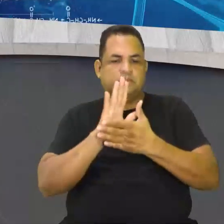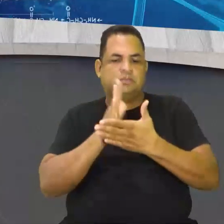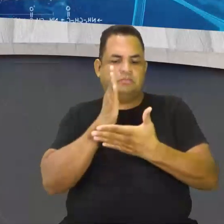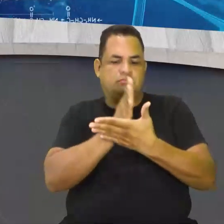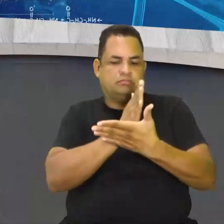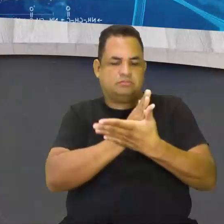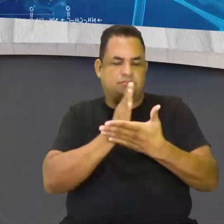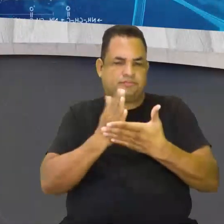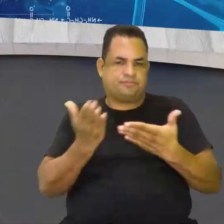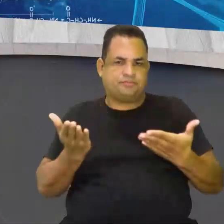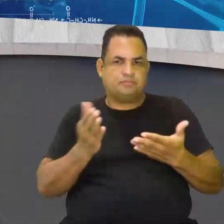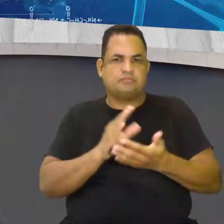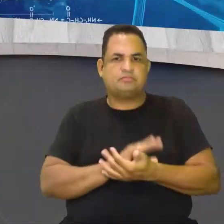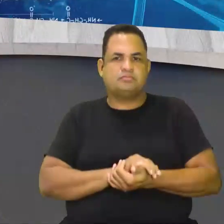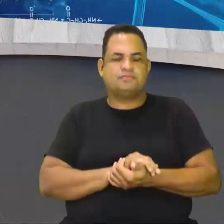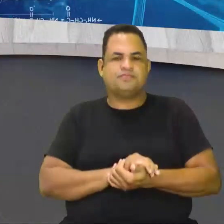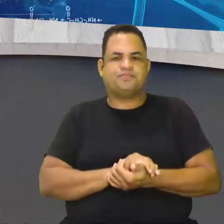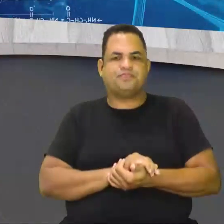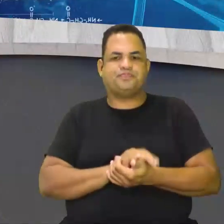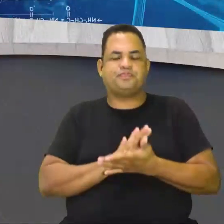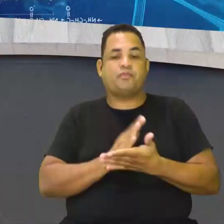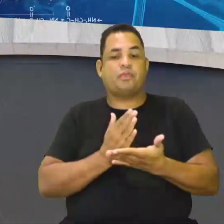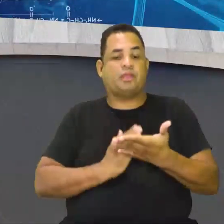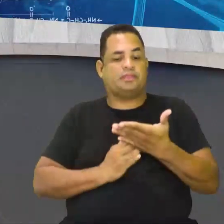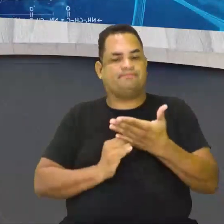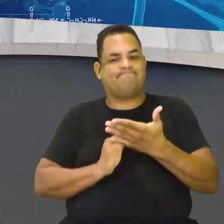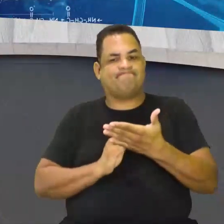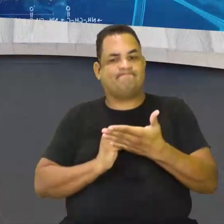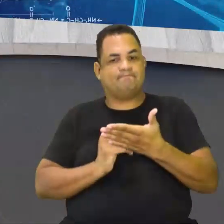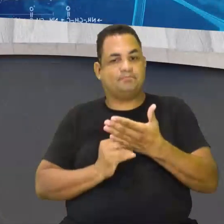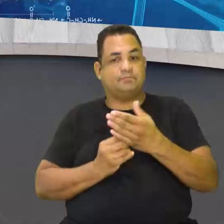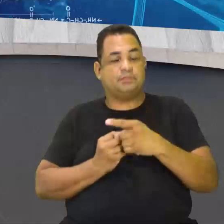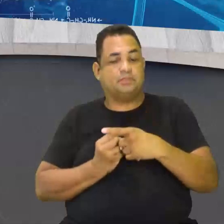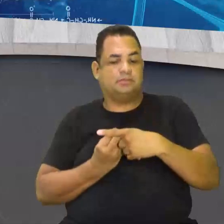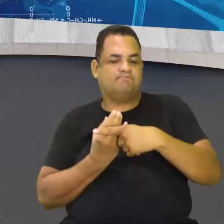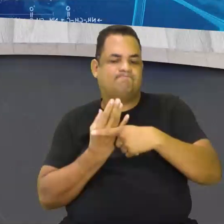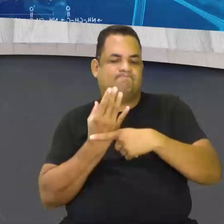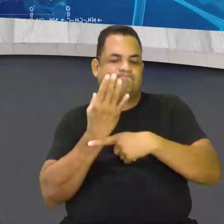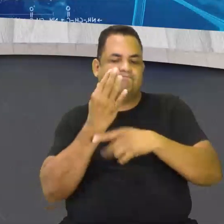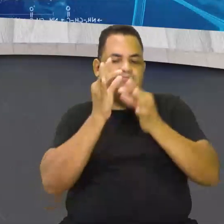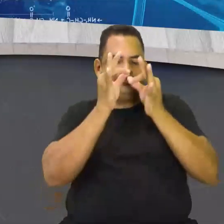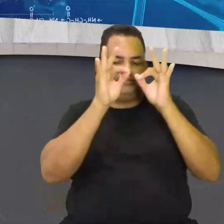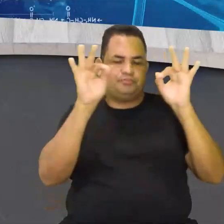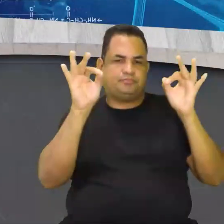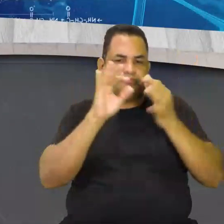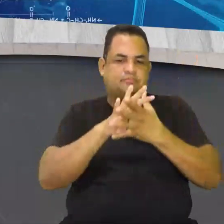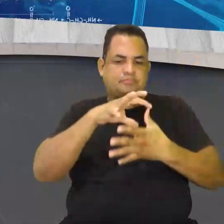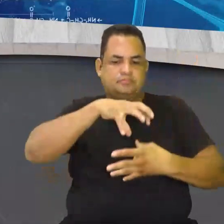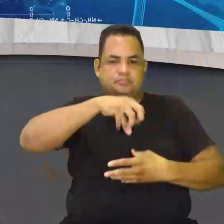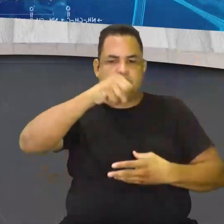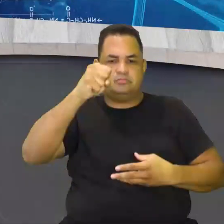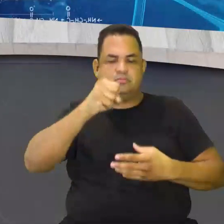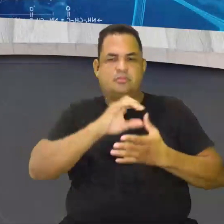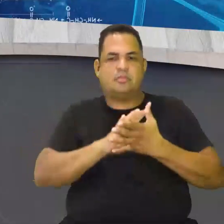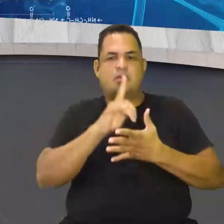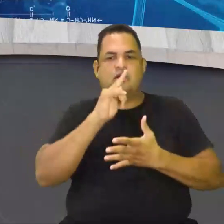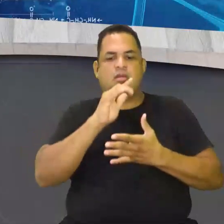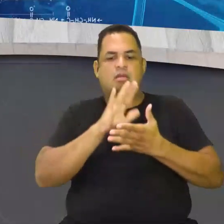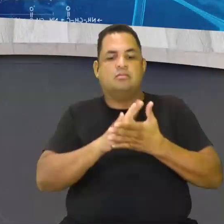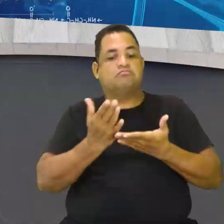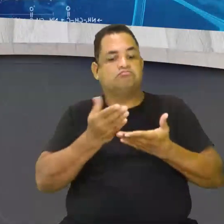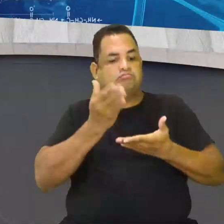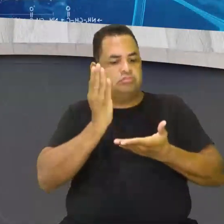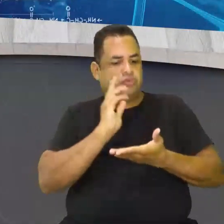tira parte dos equipamentos. A destilação simples, por exemplo, da água com sal, você tira totalmente a água e o sal